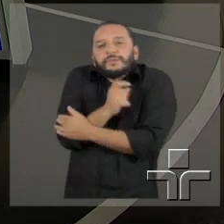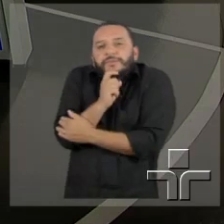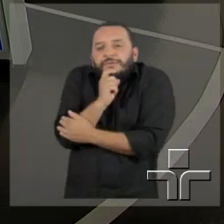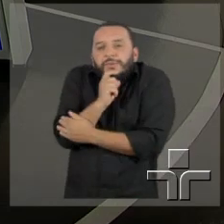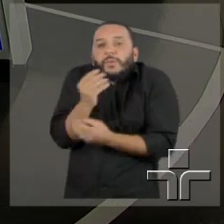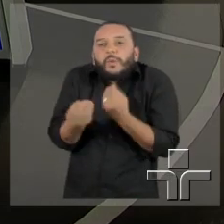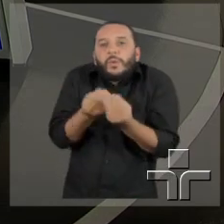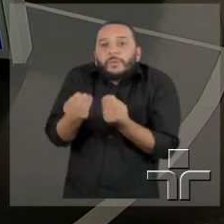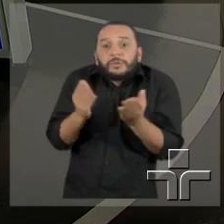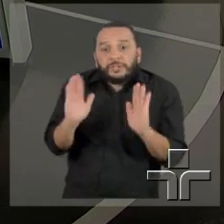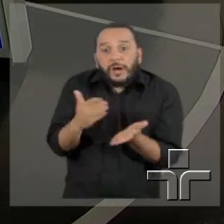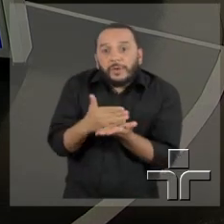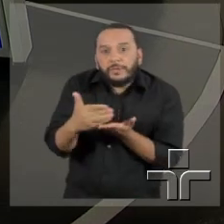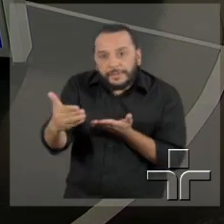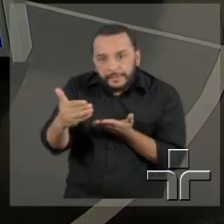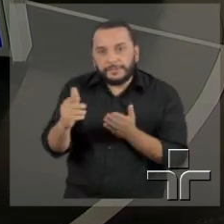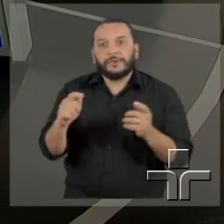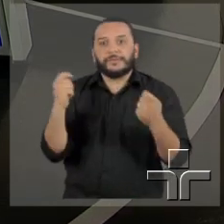começou?